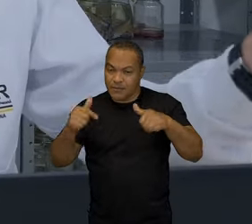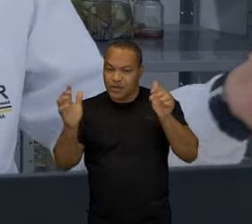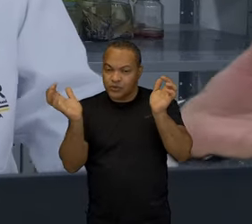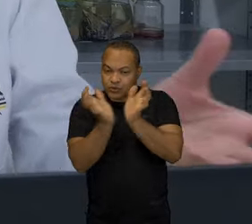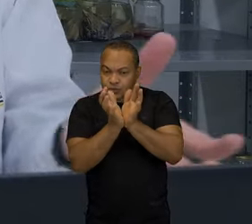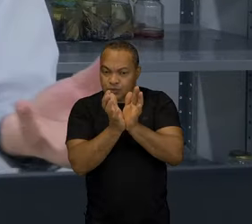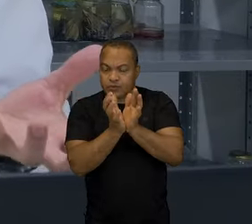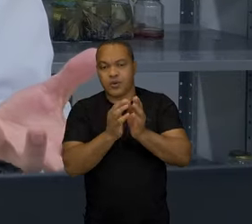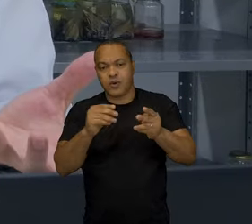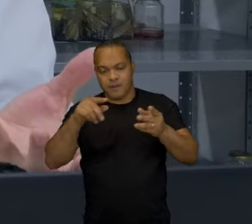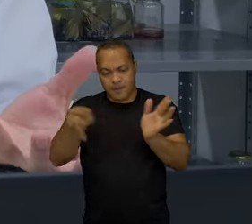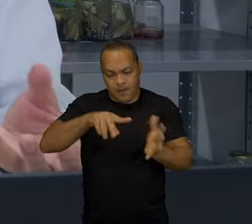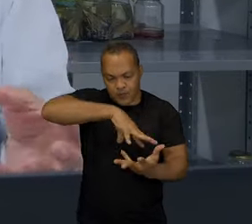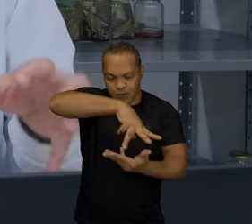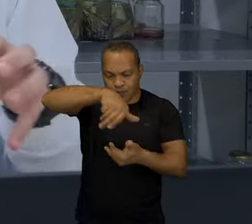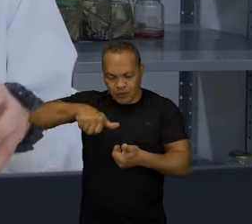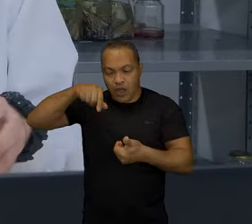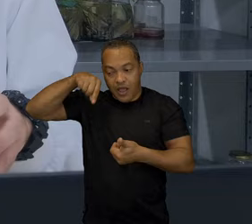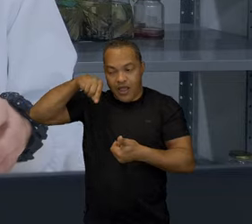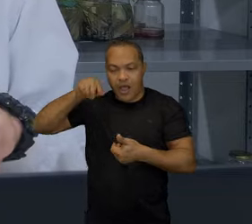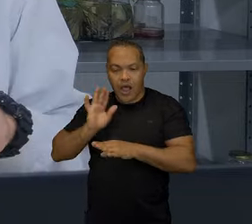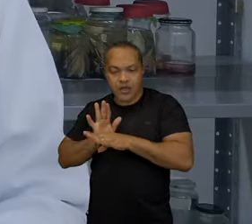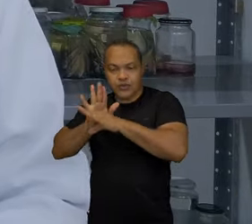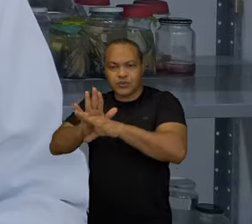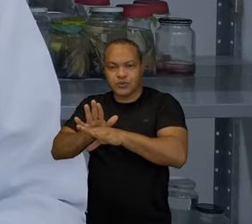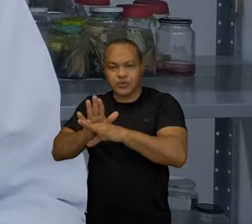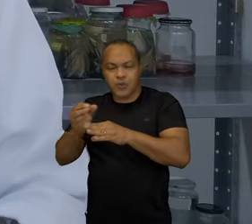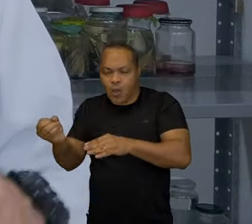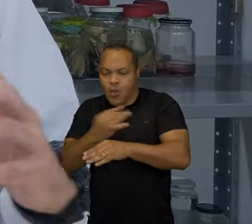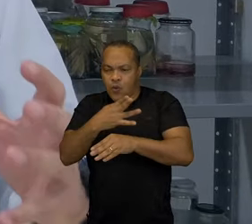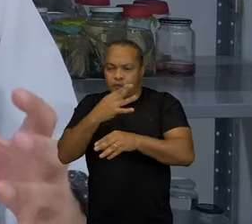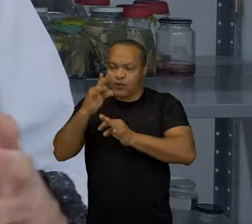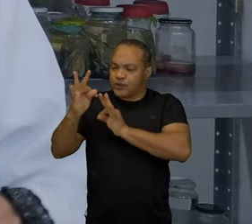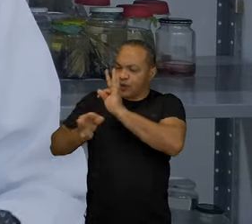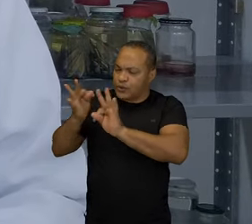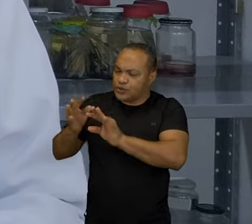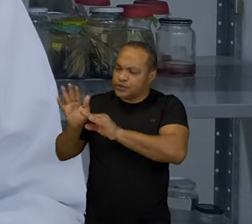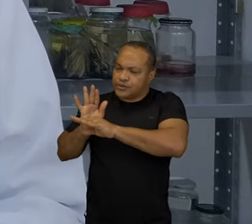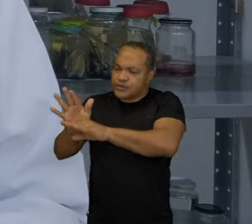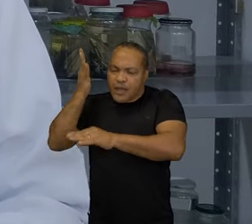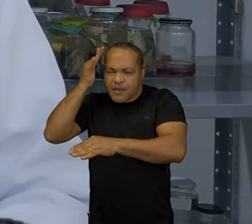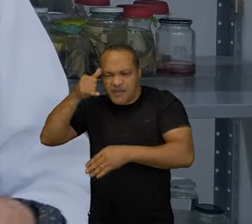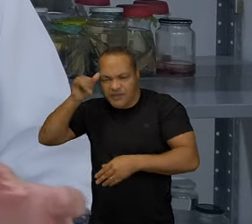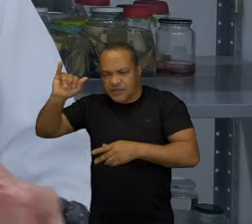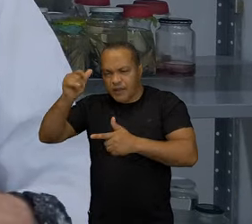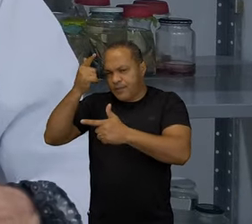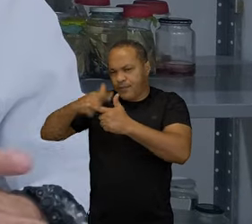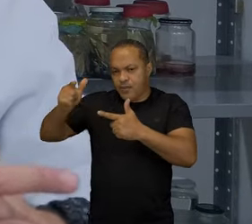distribuídos no planeta auxilia com inovações para conter os